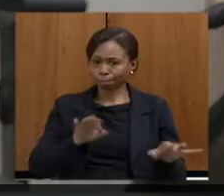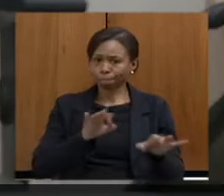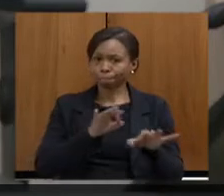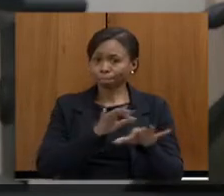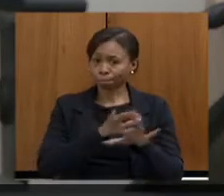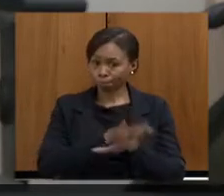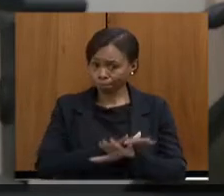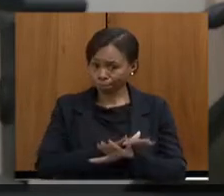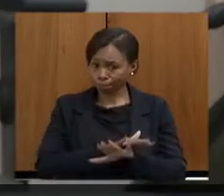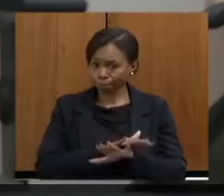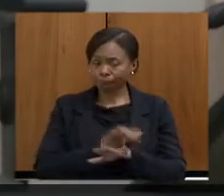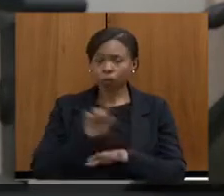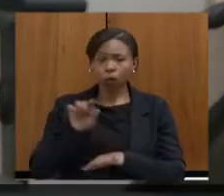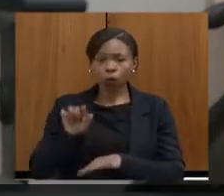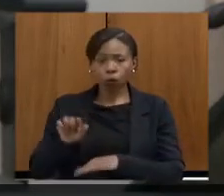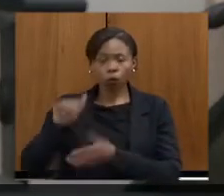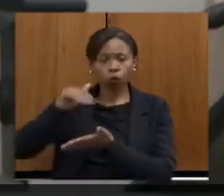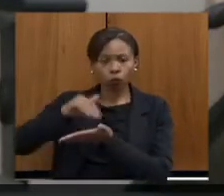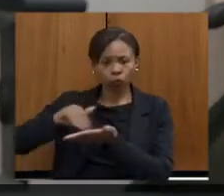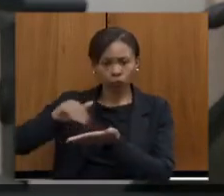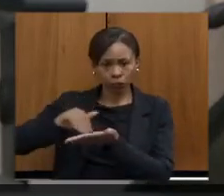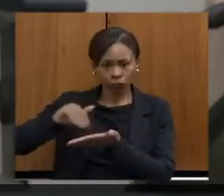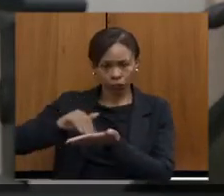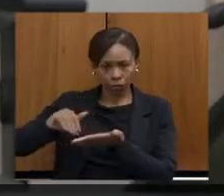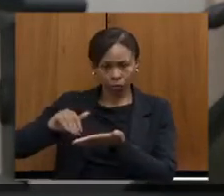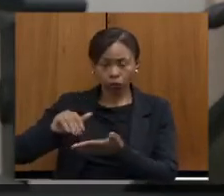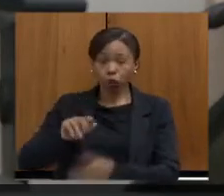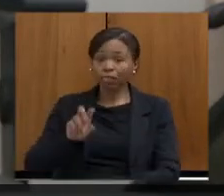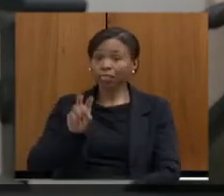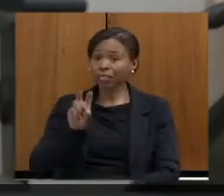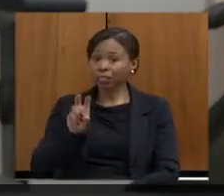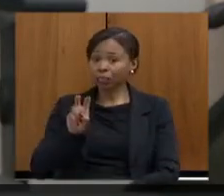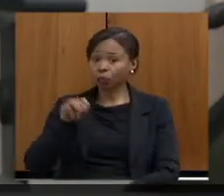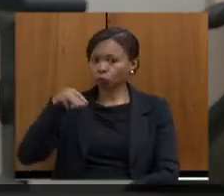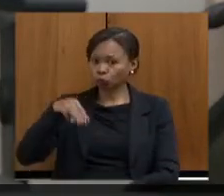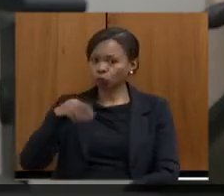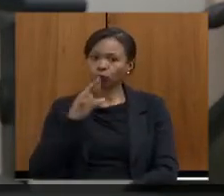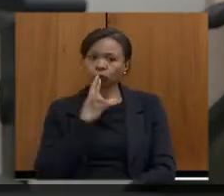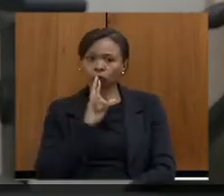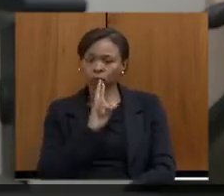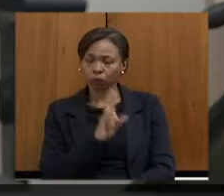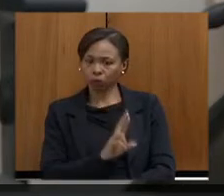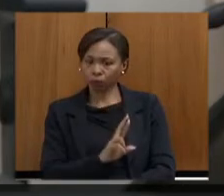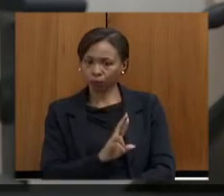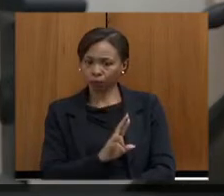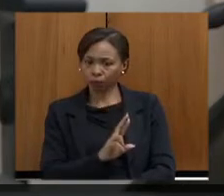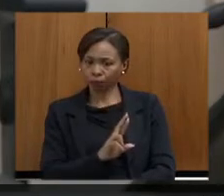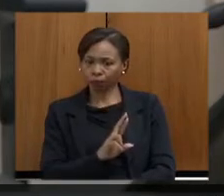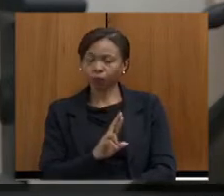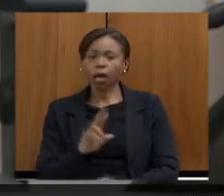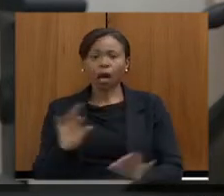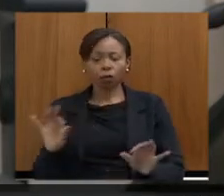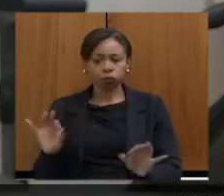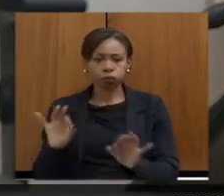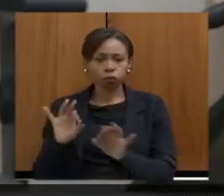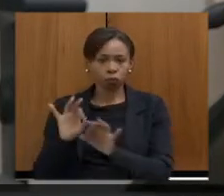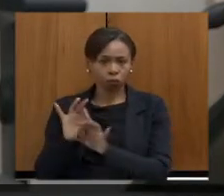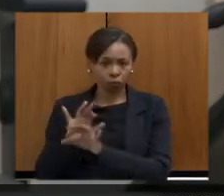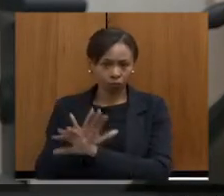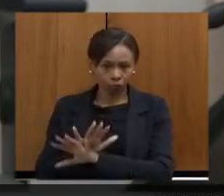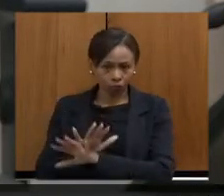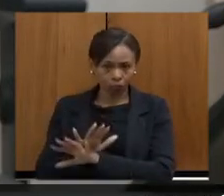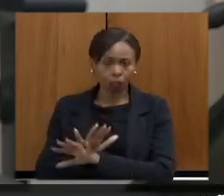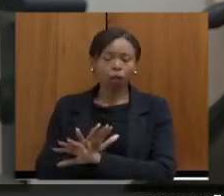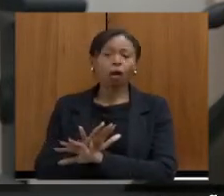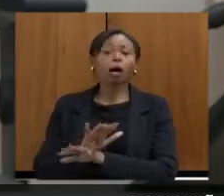interpelação, a autoridade estadual disporá de 5 minutos para respondê-la. Após a resposta da autoridade